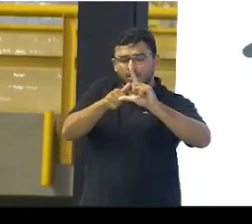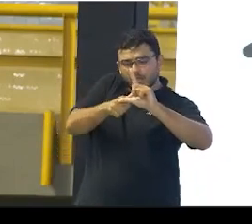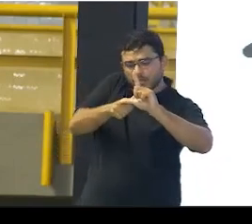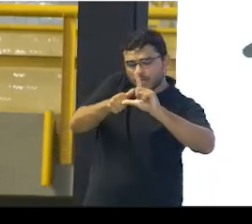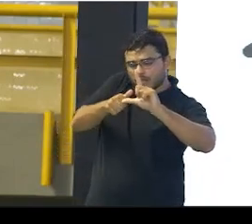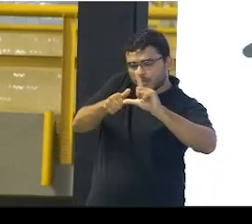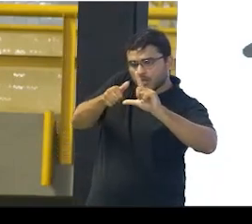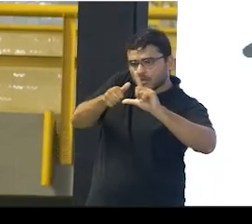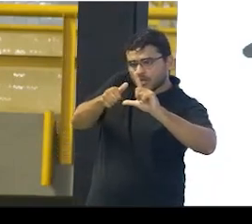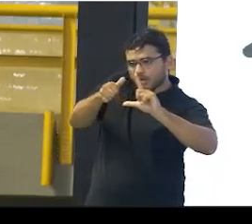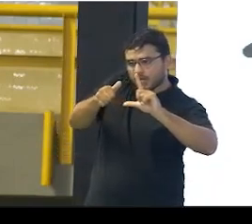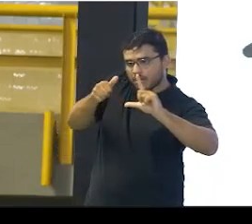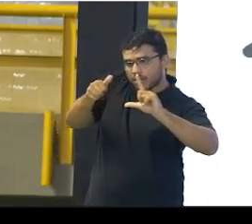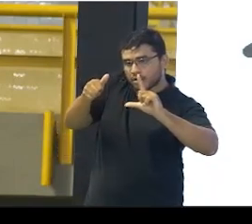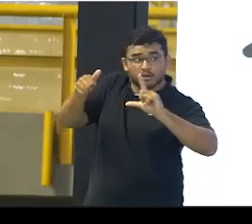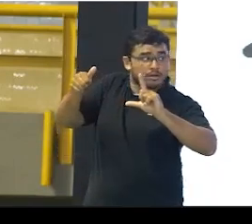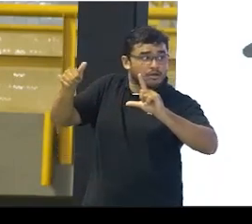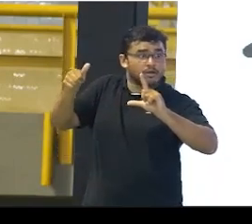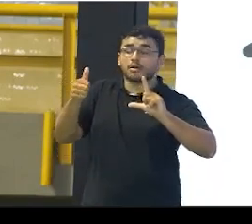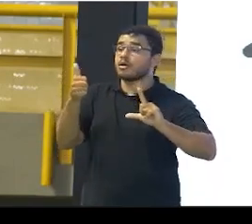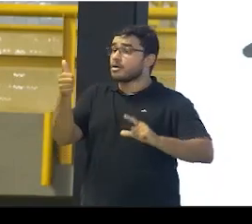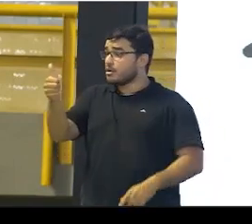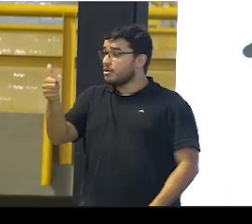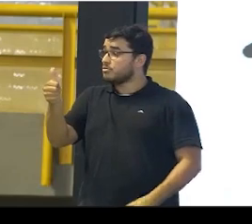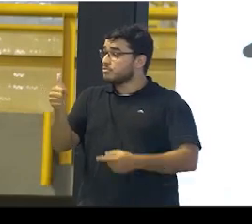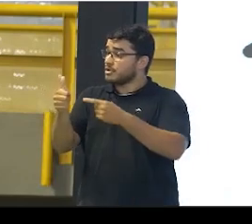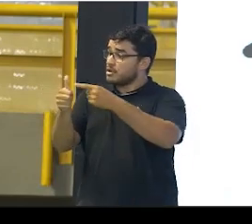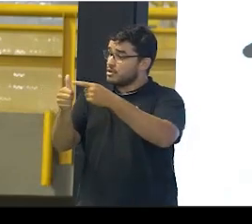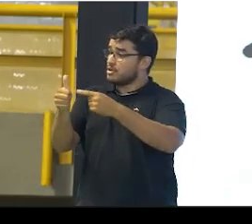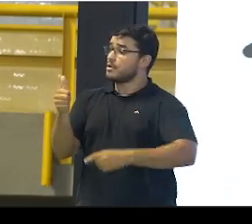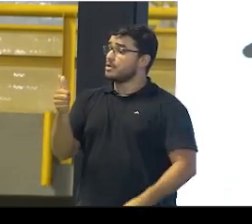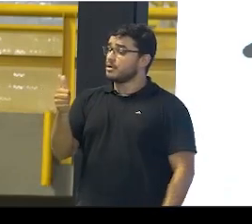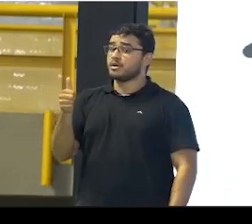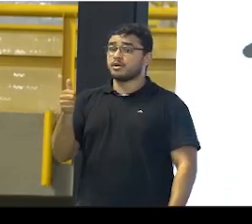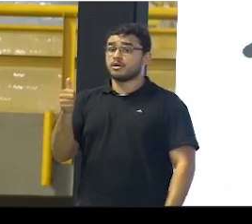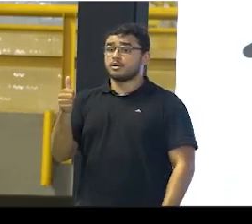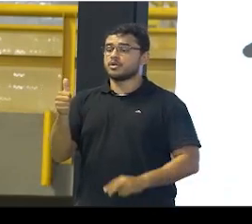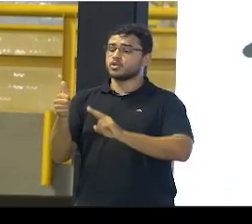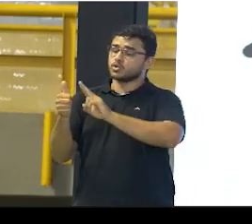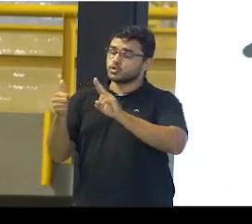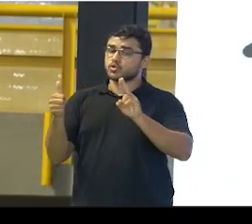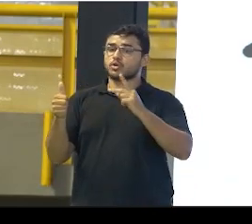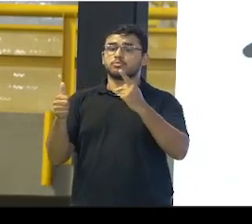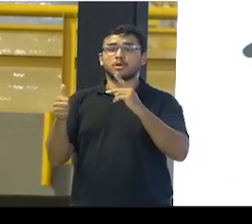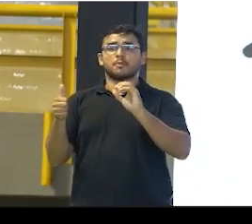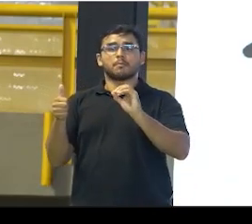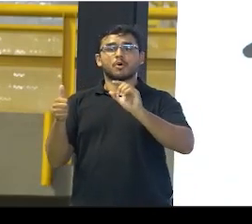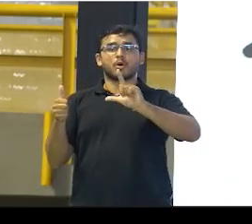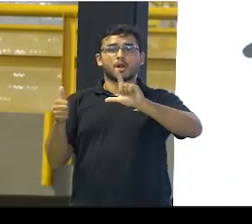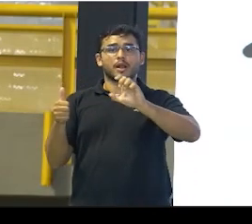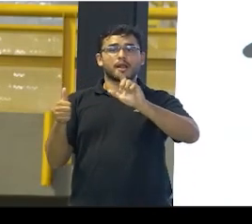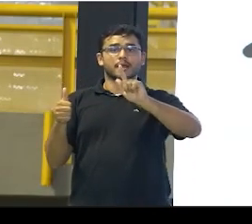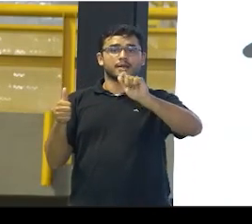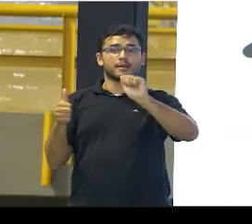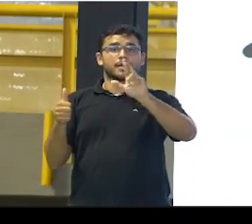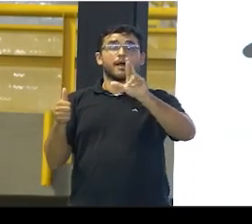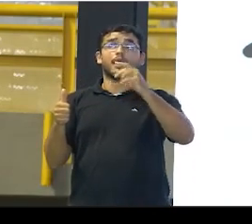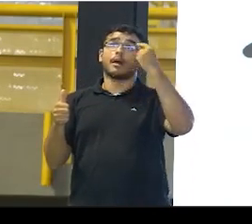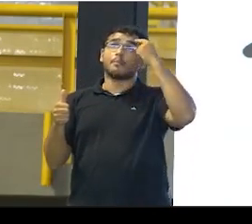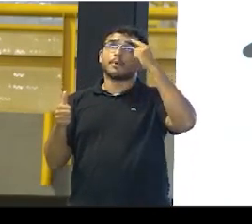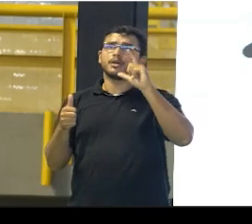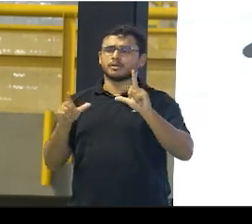do polegar. Então, quando você diz que ele tem 50 polegadas, é porque você vai fazer 1,